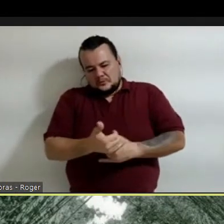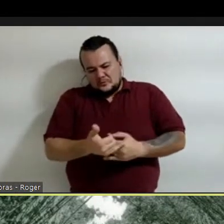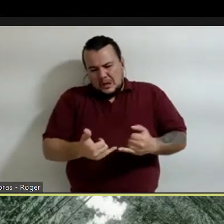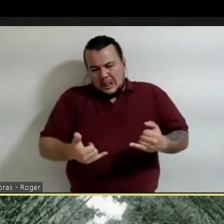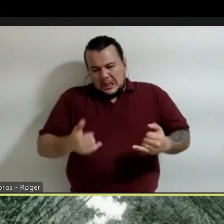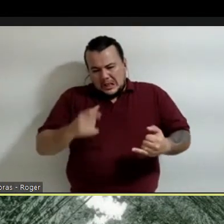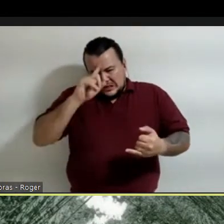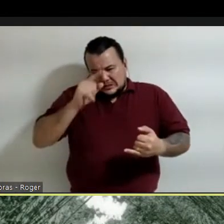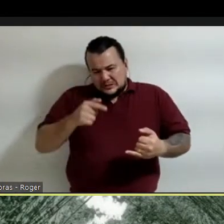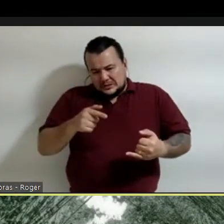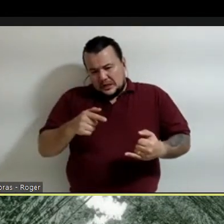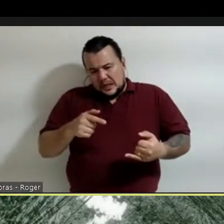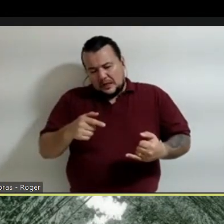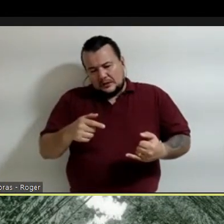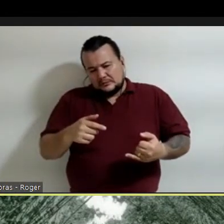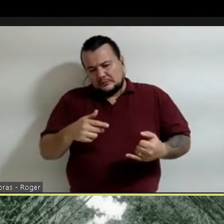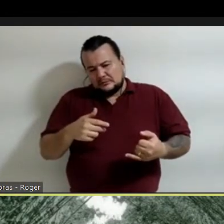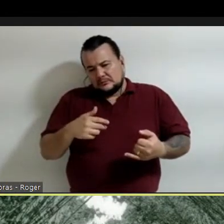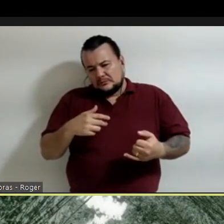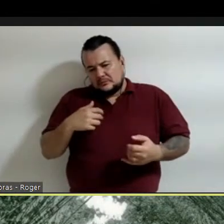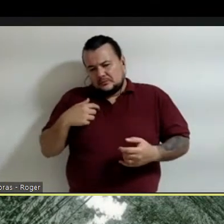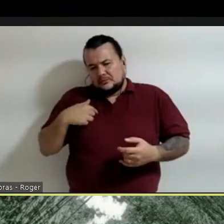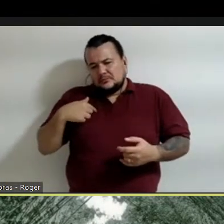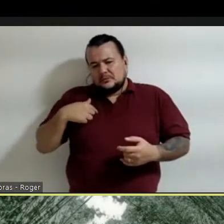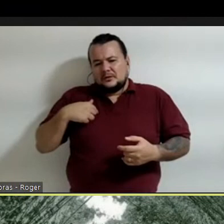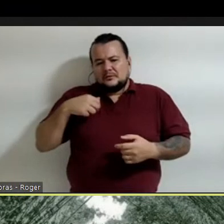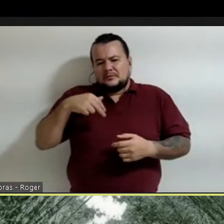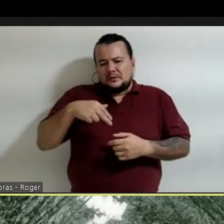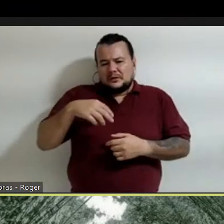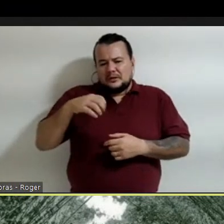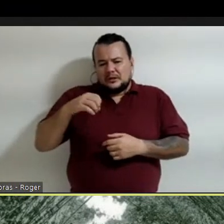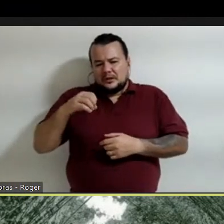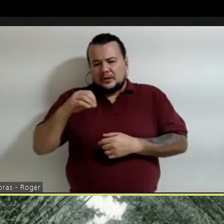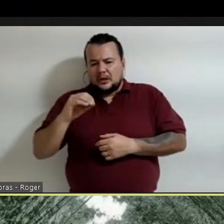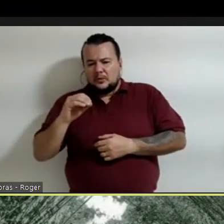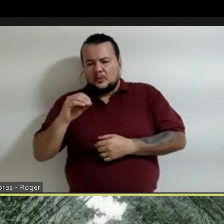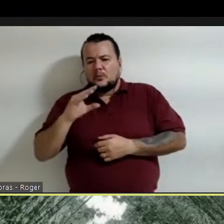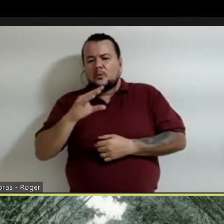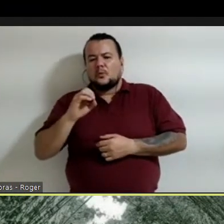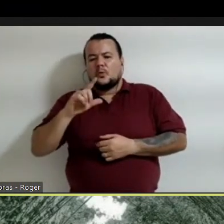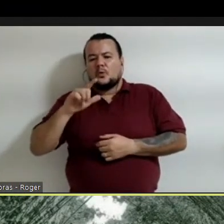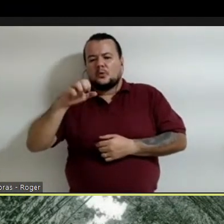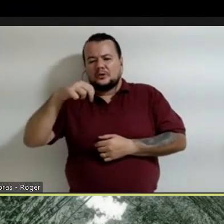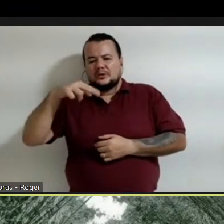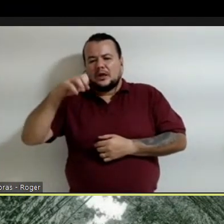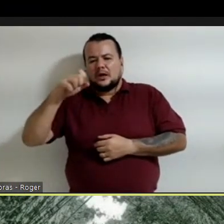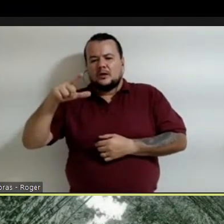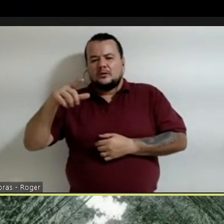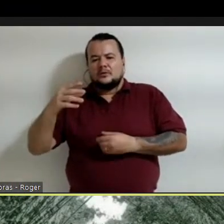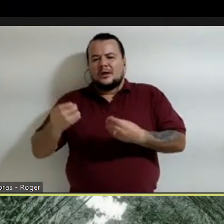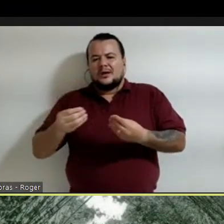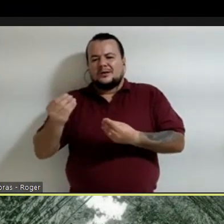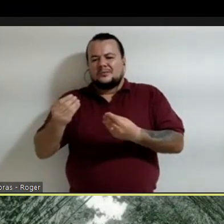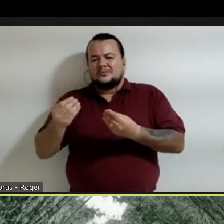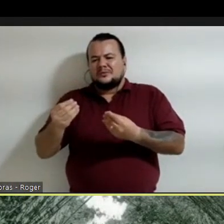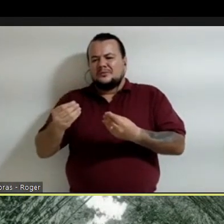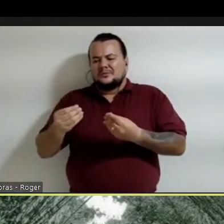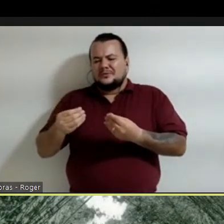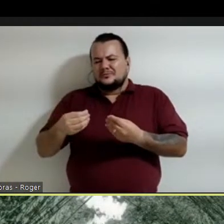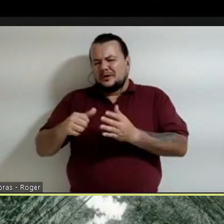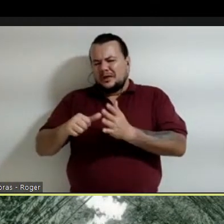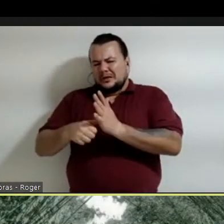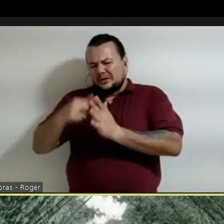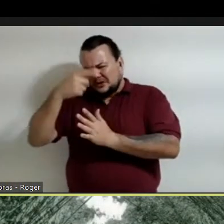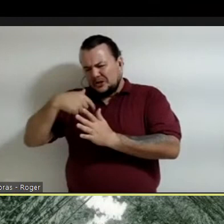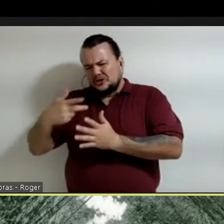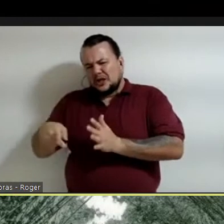ideológico, como foi com o neocolonial, que era uma questão de identidade, enfim, é uma história bem mais complexa, mas